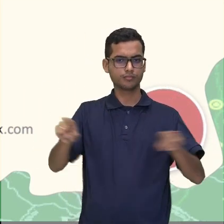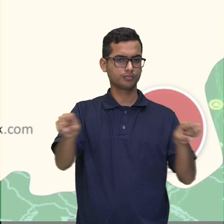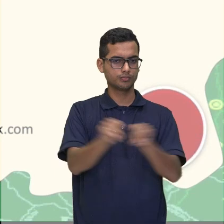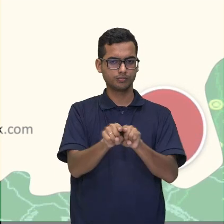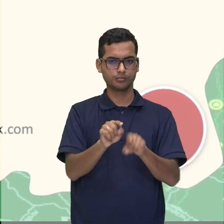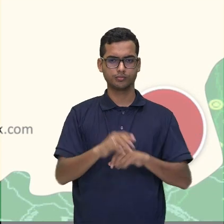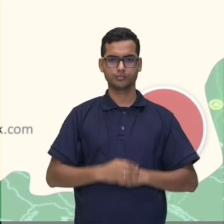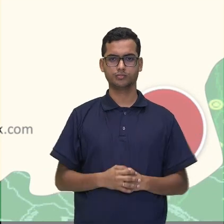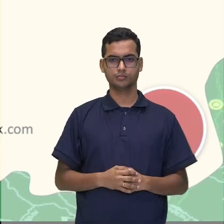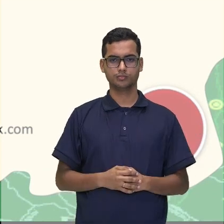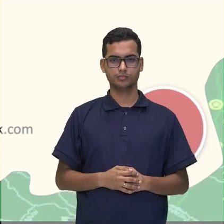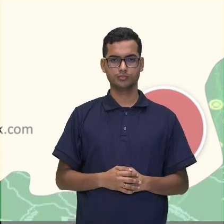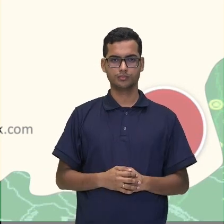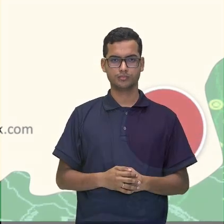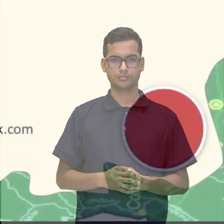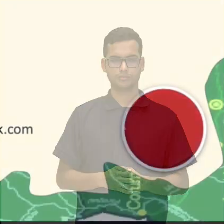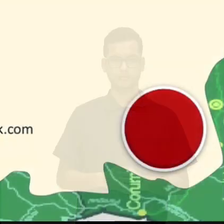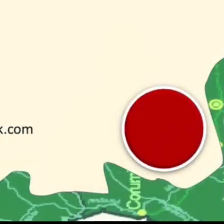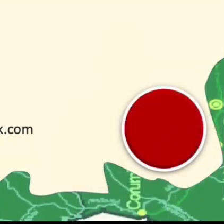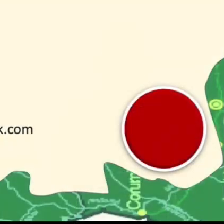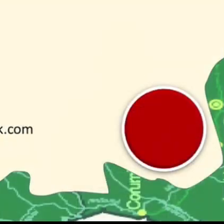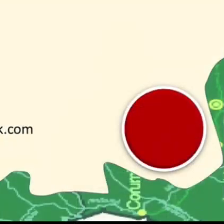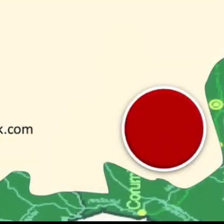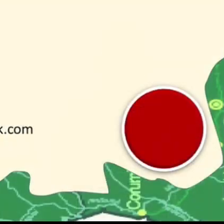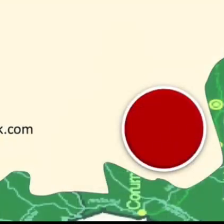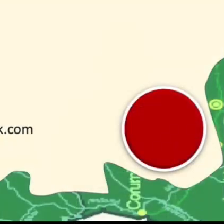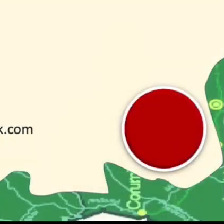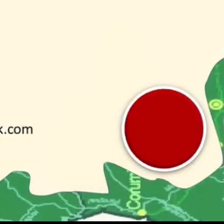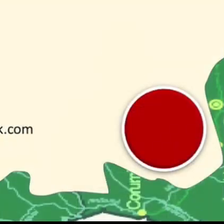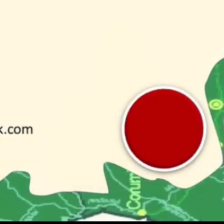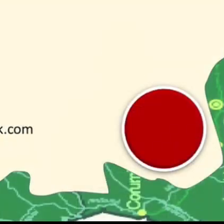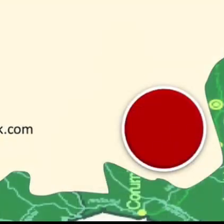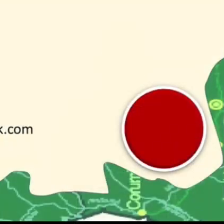né, como nós observamos aí no mapa. A mesma